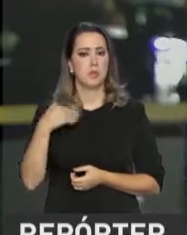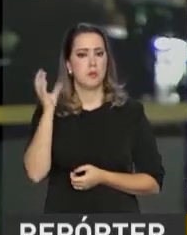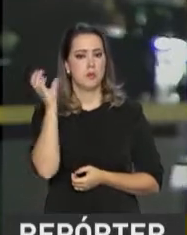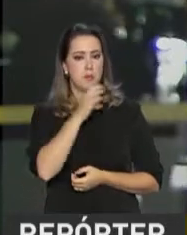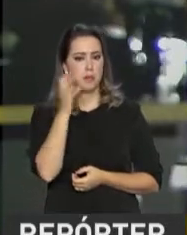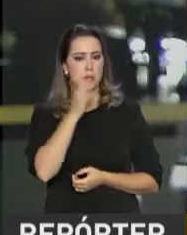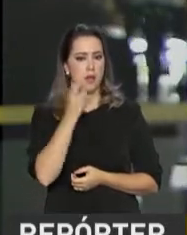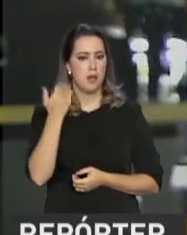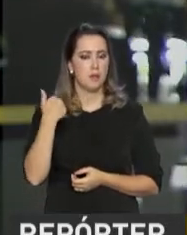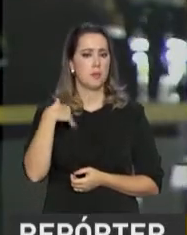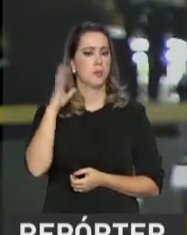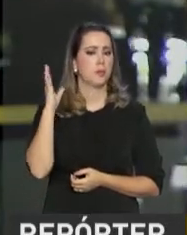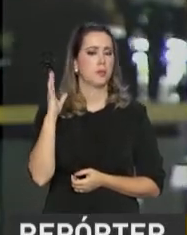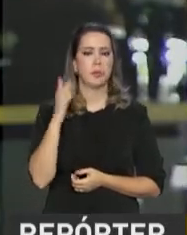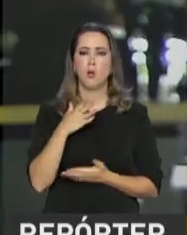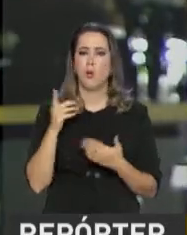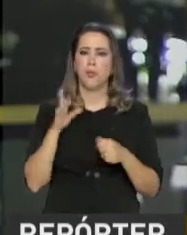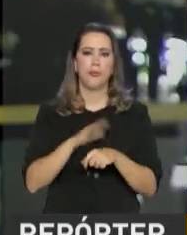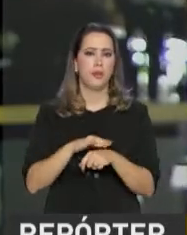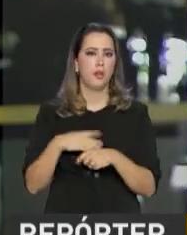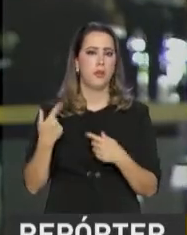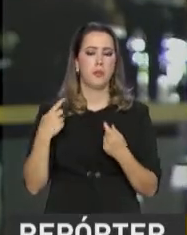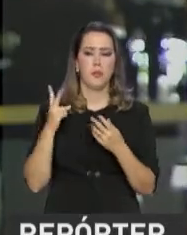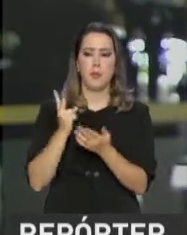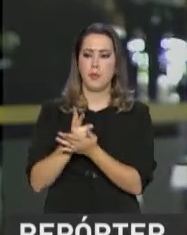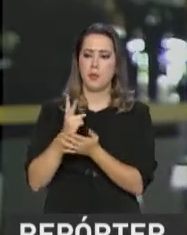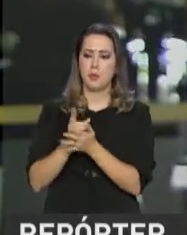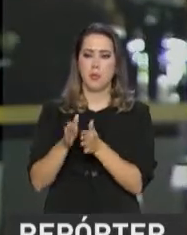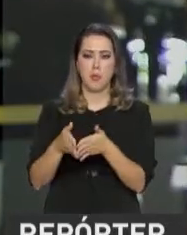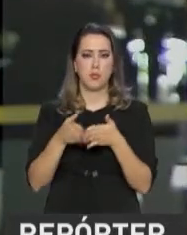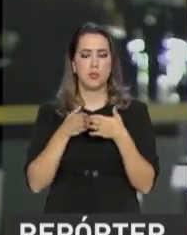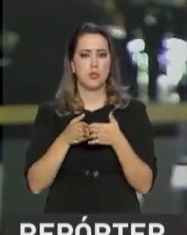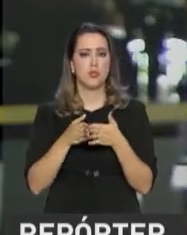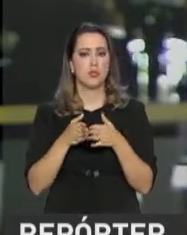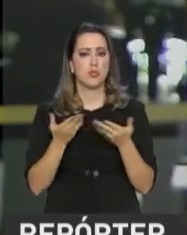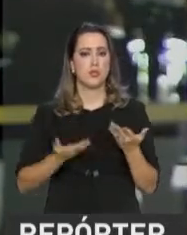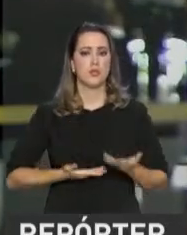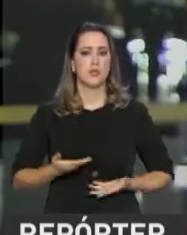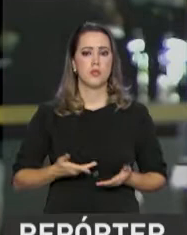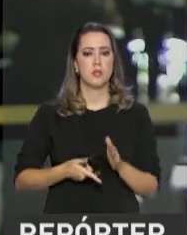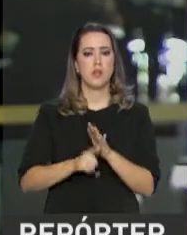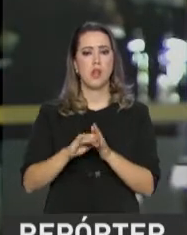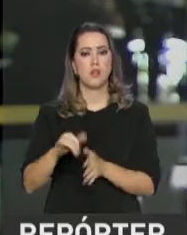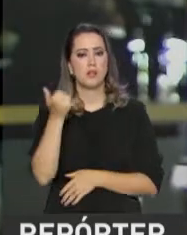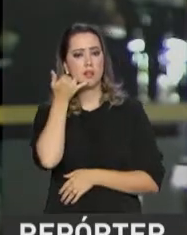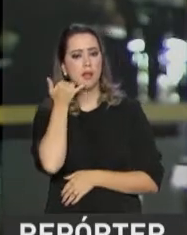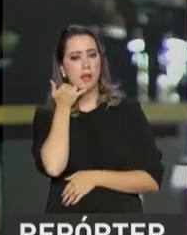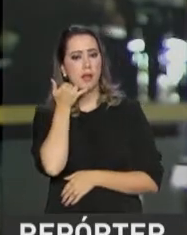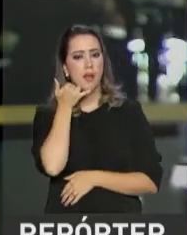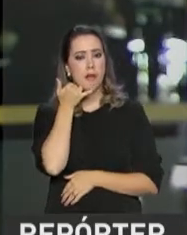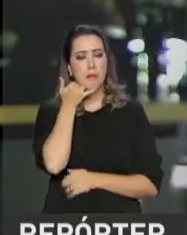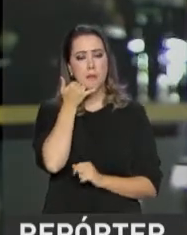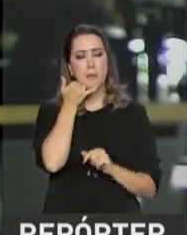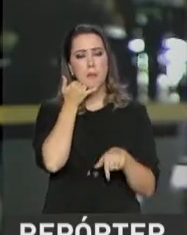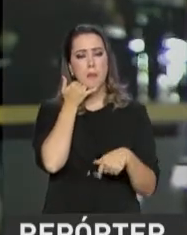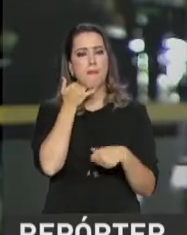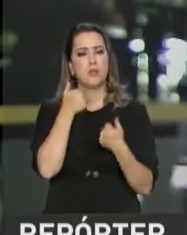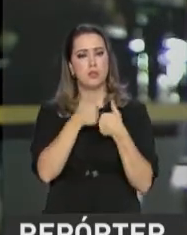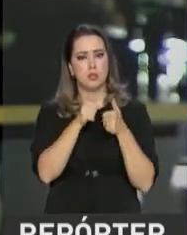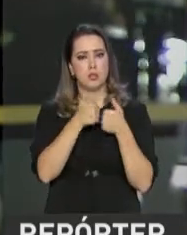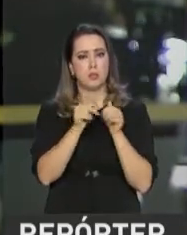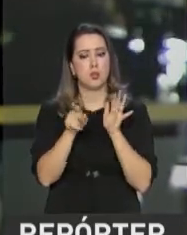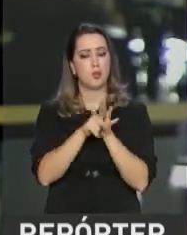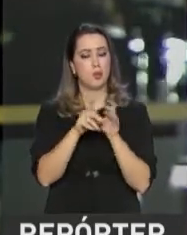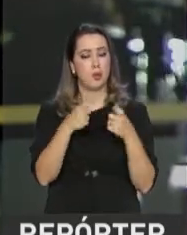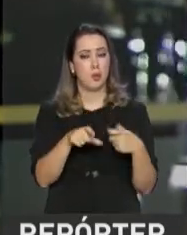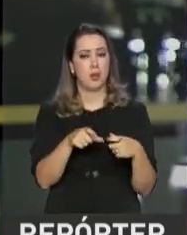de atendimento é melhor, quanto mesmo requisição de serviço. Antes nós tínhamos que ligar para a central de transportes do